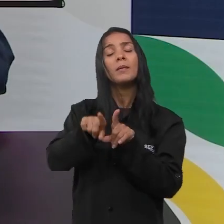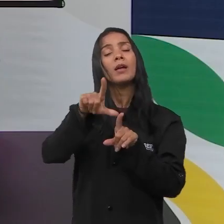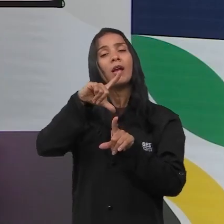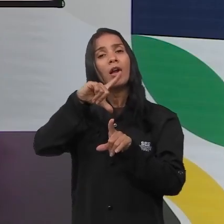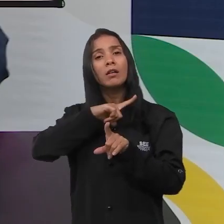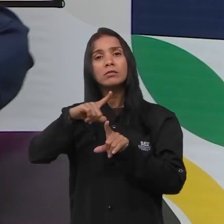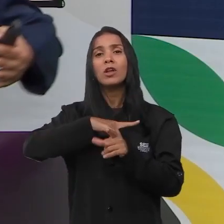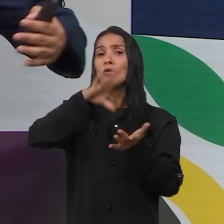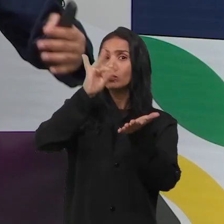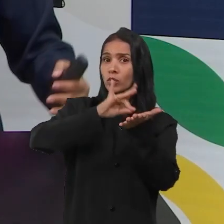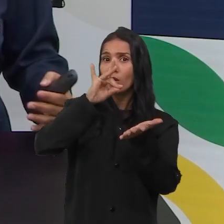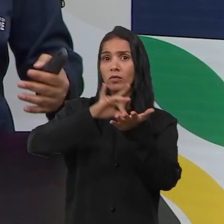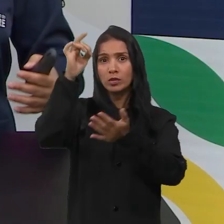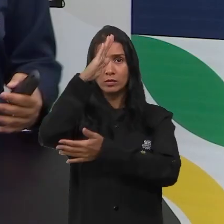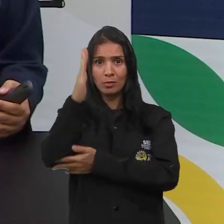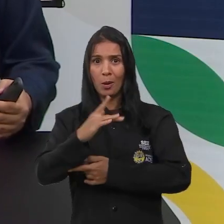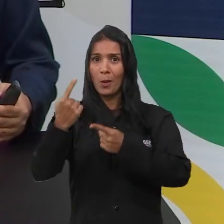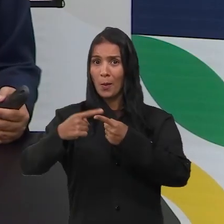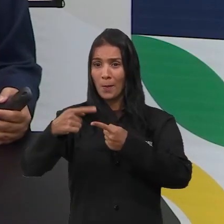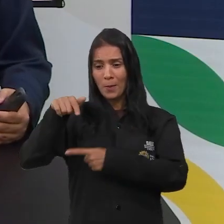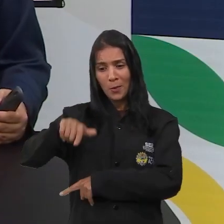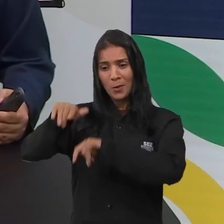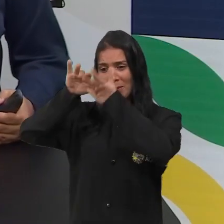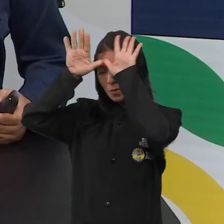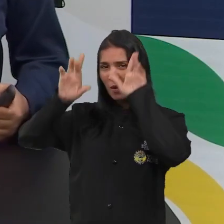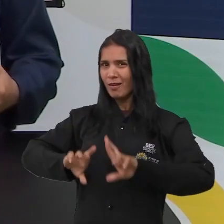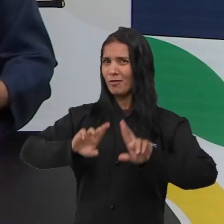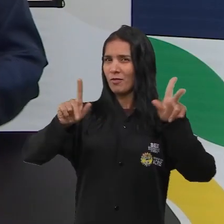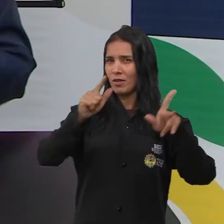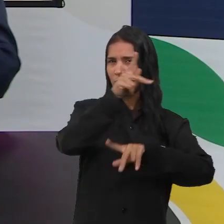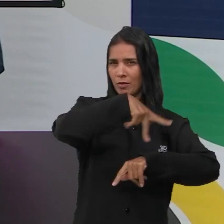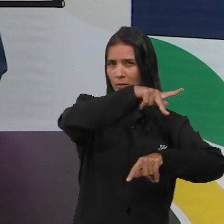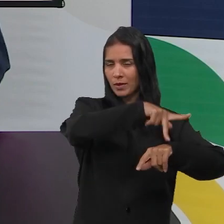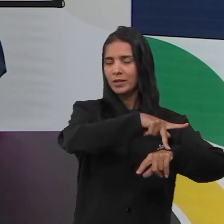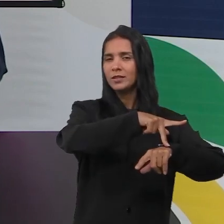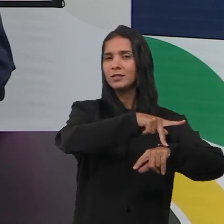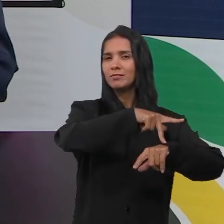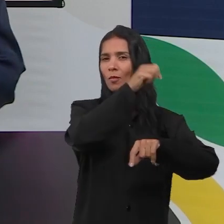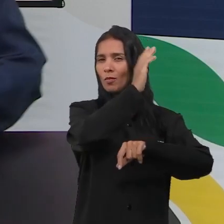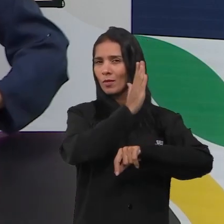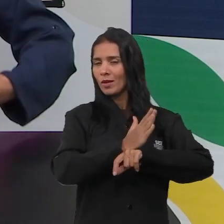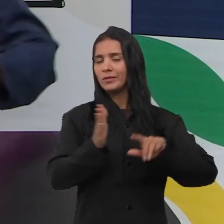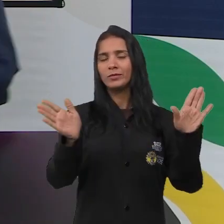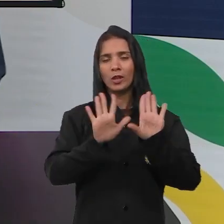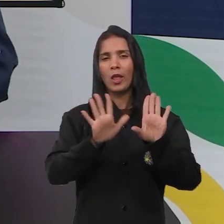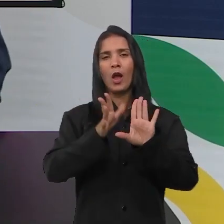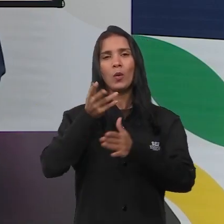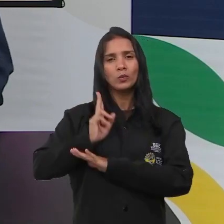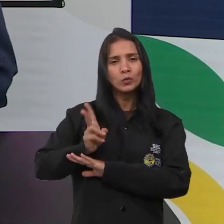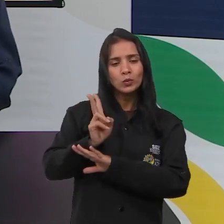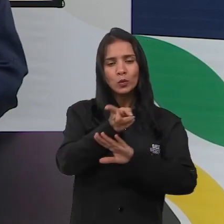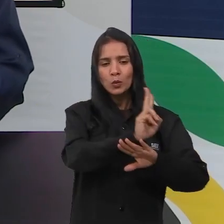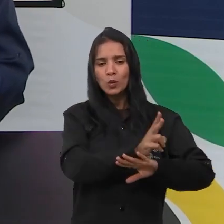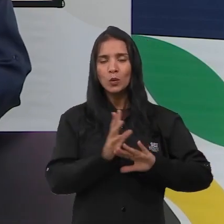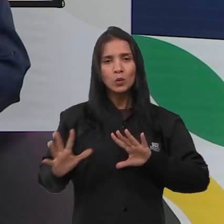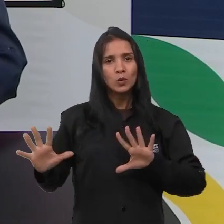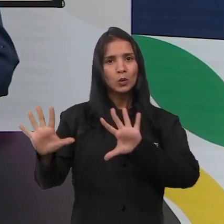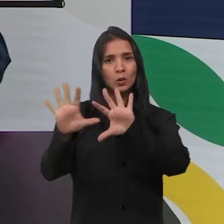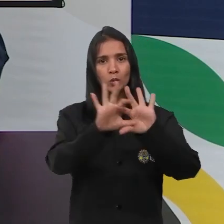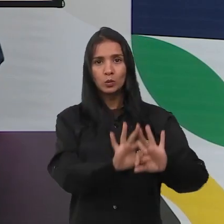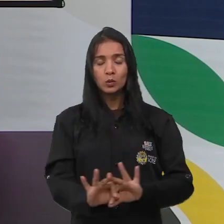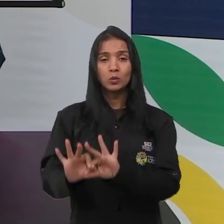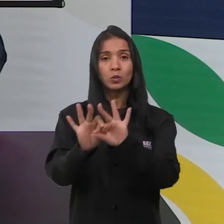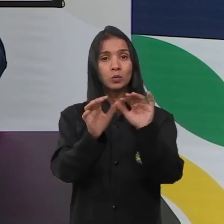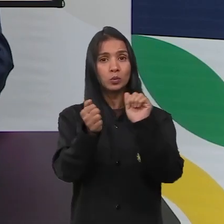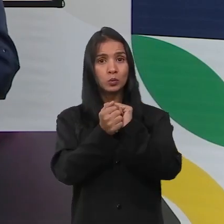Brasil, porque o Acre não foi diferente do Brasil. Então, aspectos importantes que a gente está tratando aqui no Acre, eles também